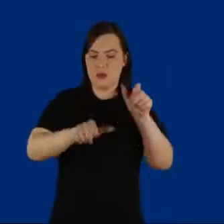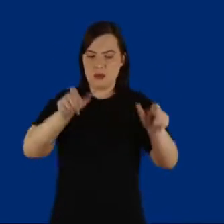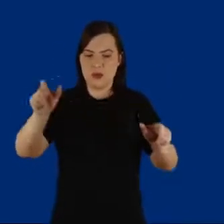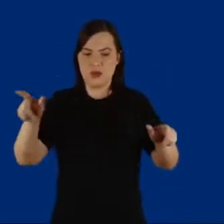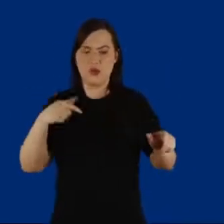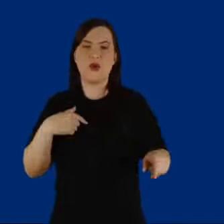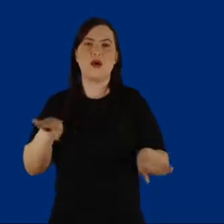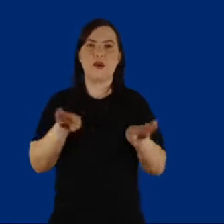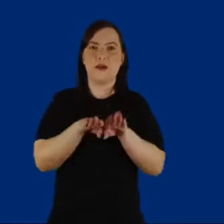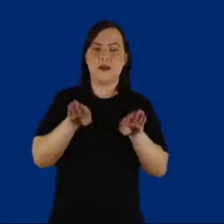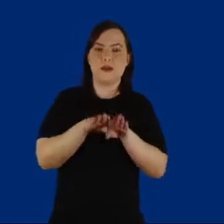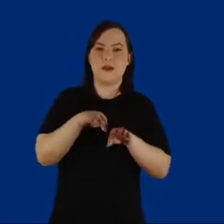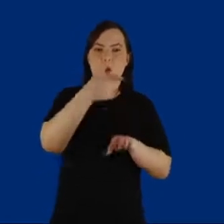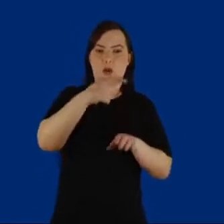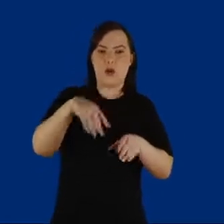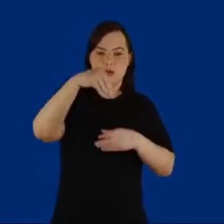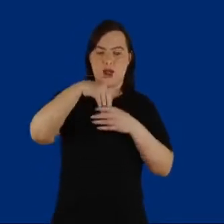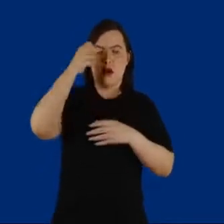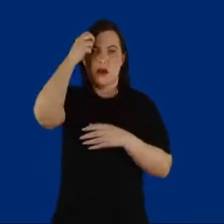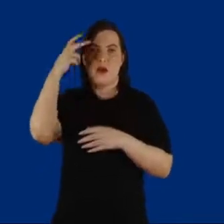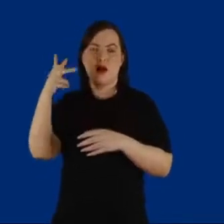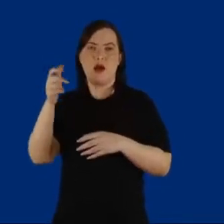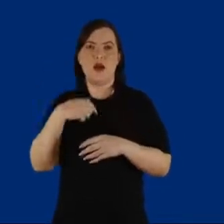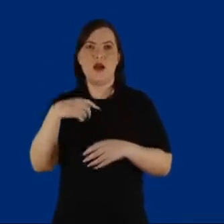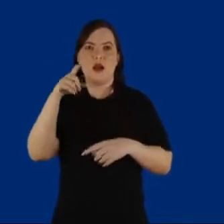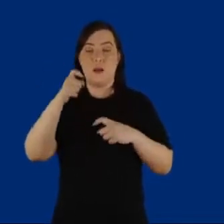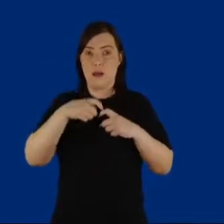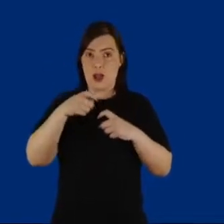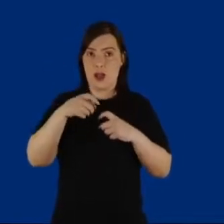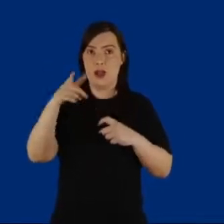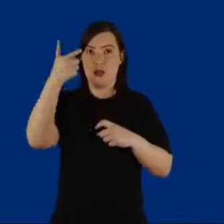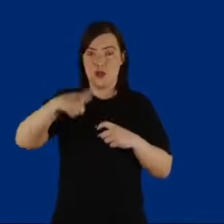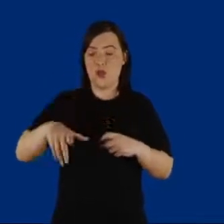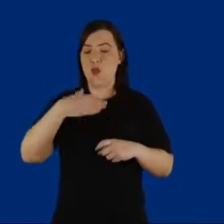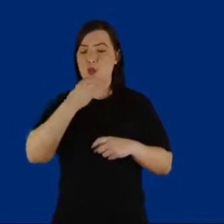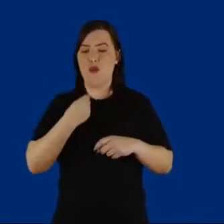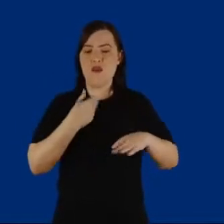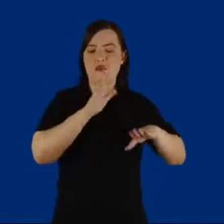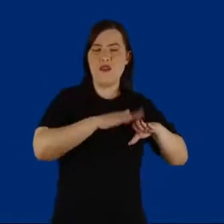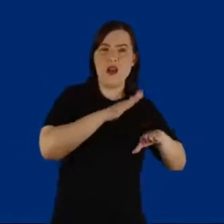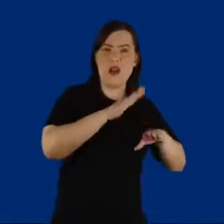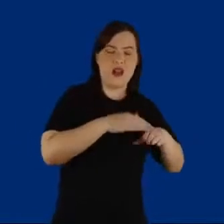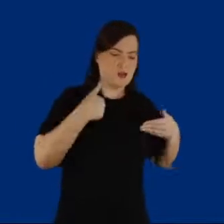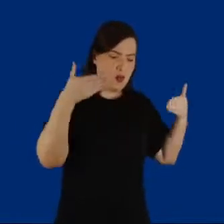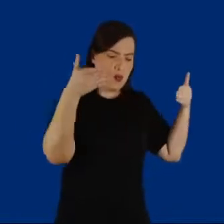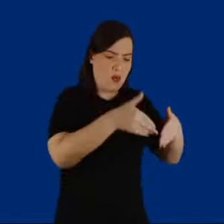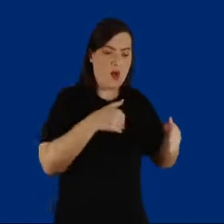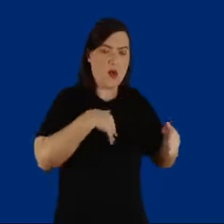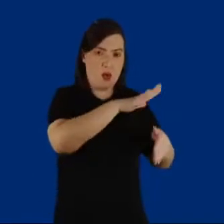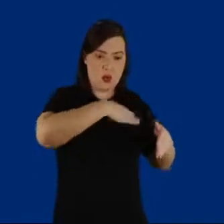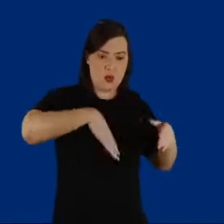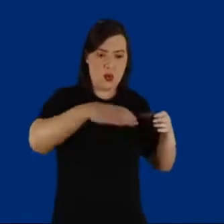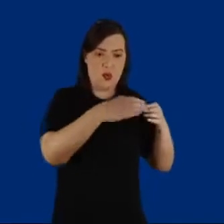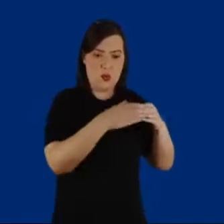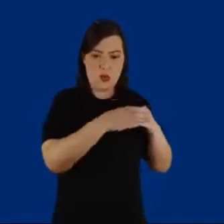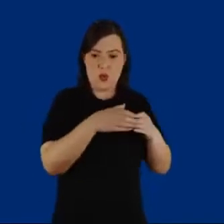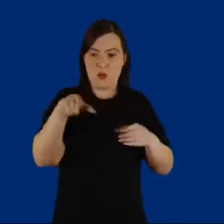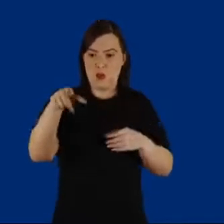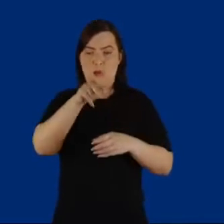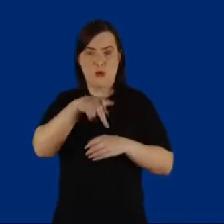terapeutas culturais. Dr. Hicklin também fez focus groups com os professores depois,